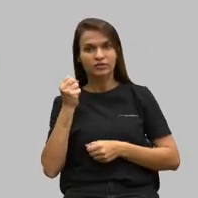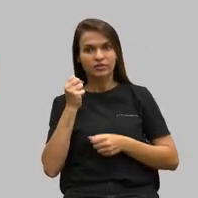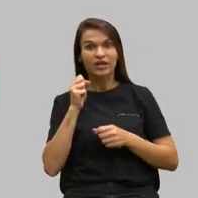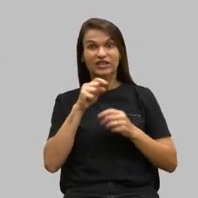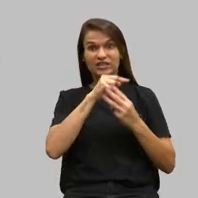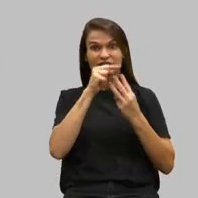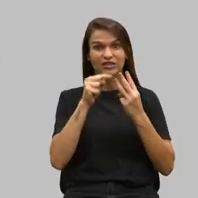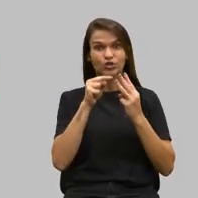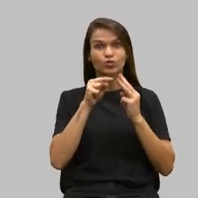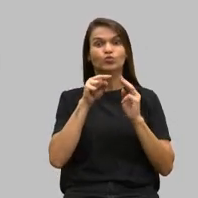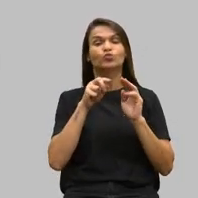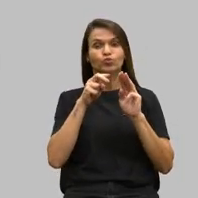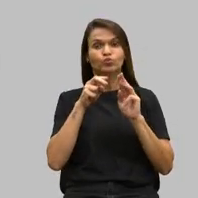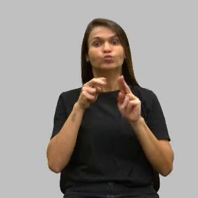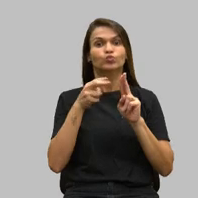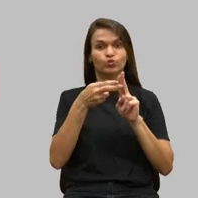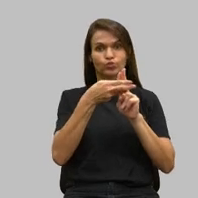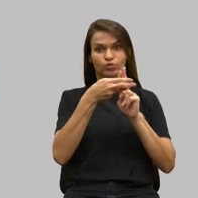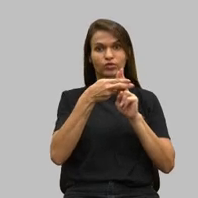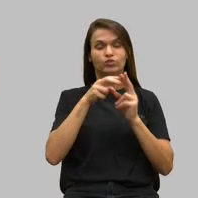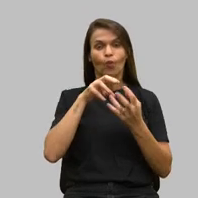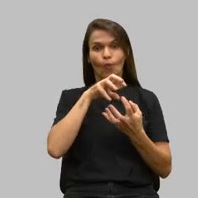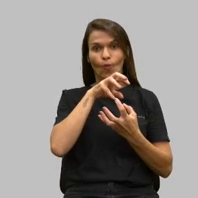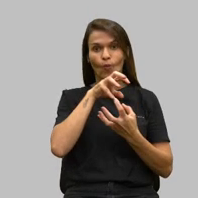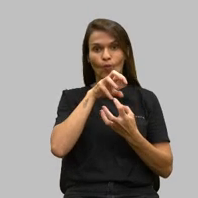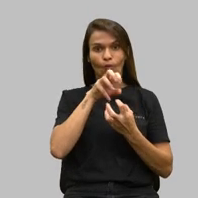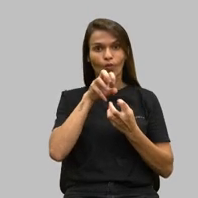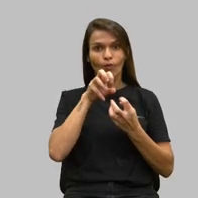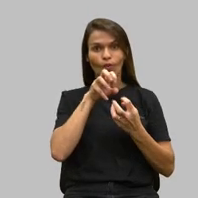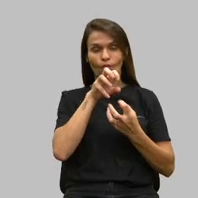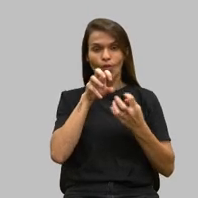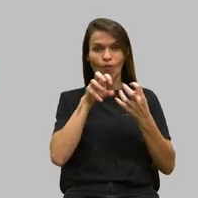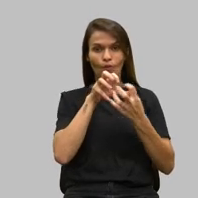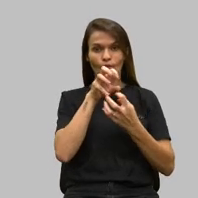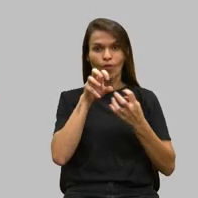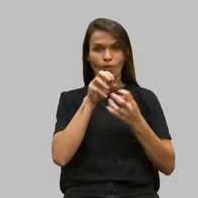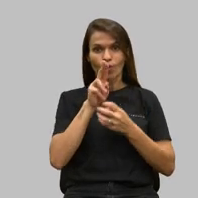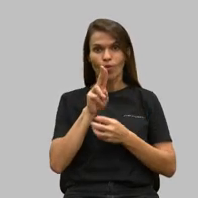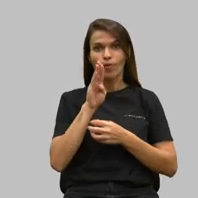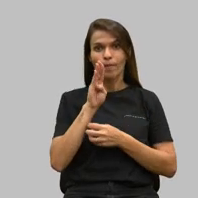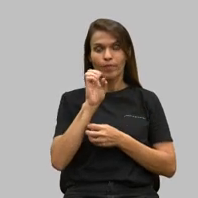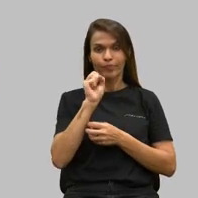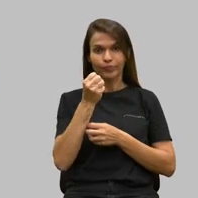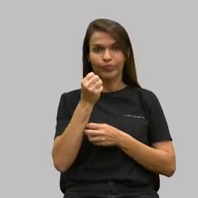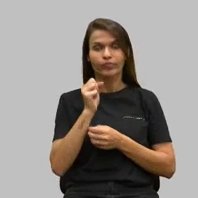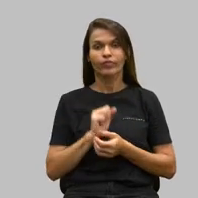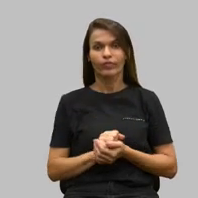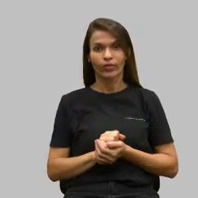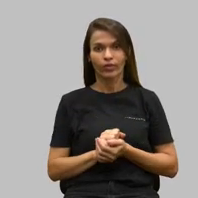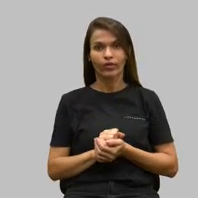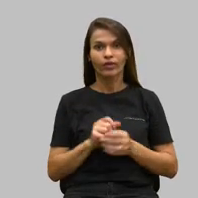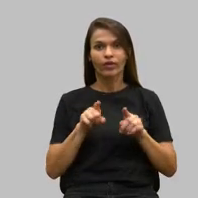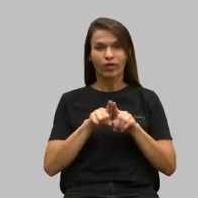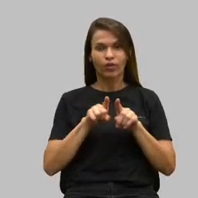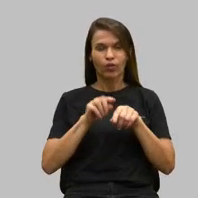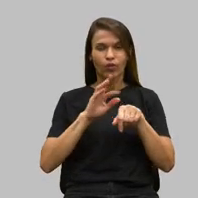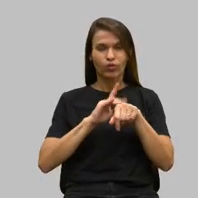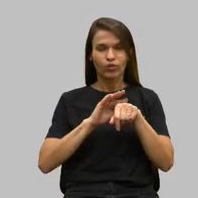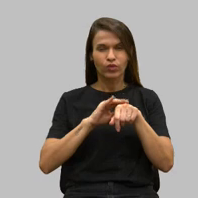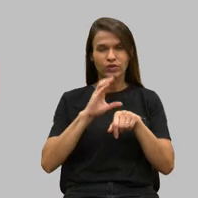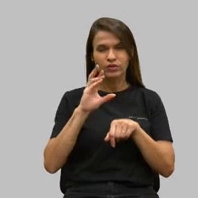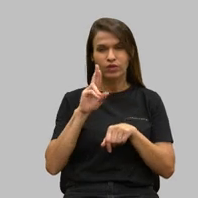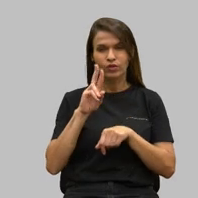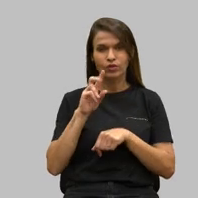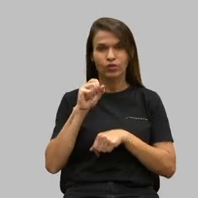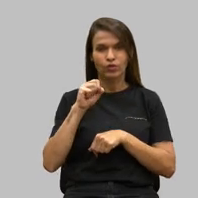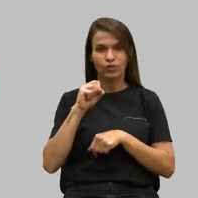este recurso de manutenção de UBSs. Então, nós estamos também reformando o UBSs. Doença renal crônica, bem rapidinho, lembrando que